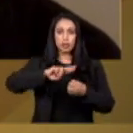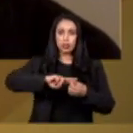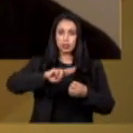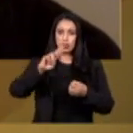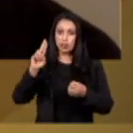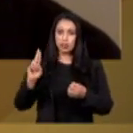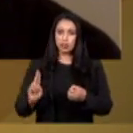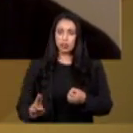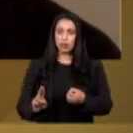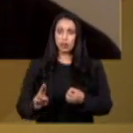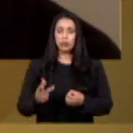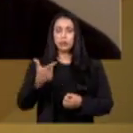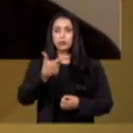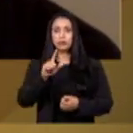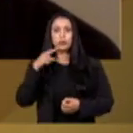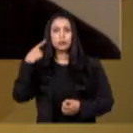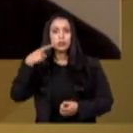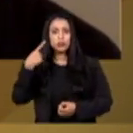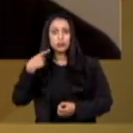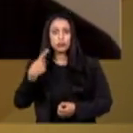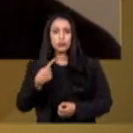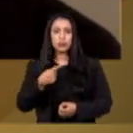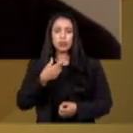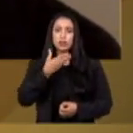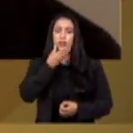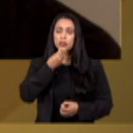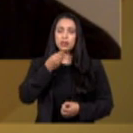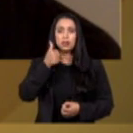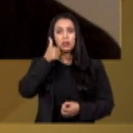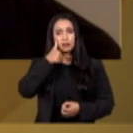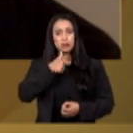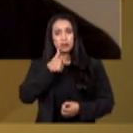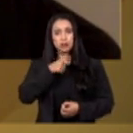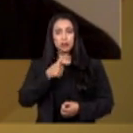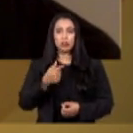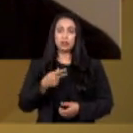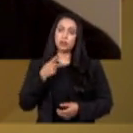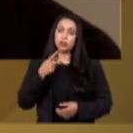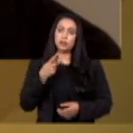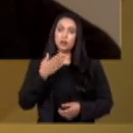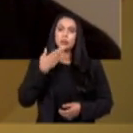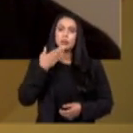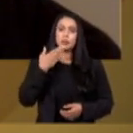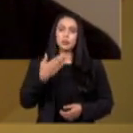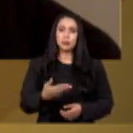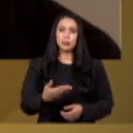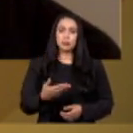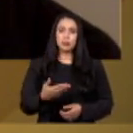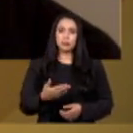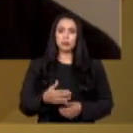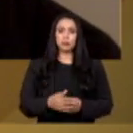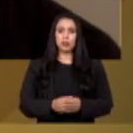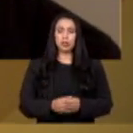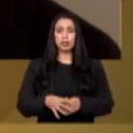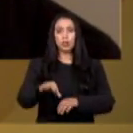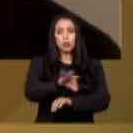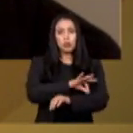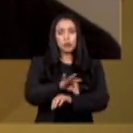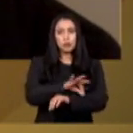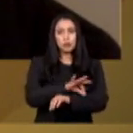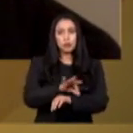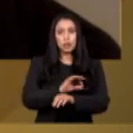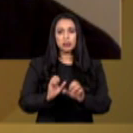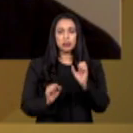e demais colegas advogados senhoras e senhores branca app i project plantas de trás